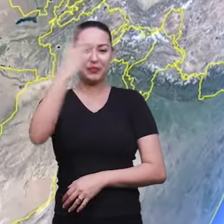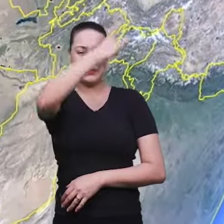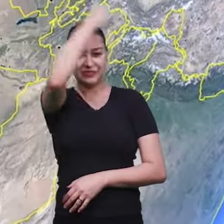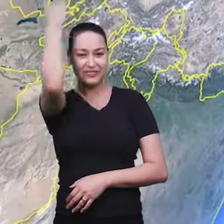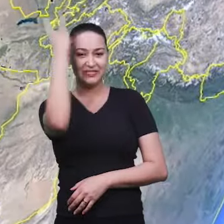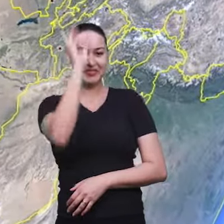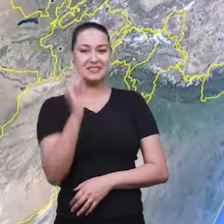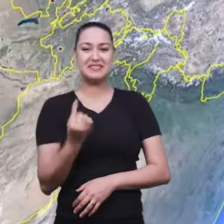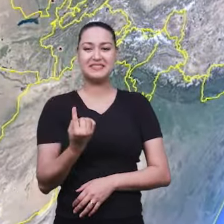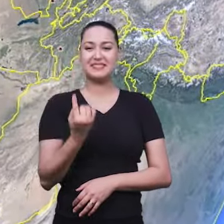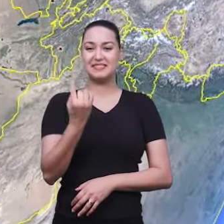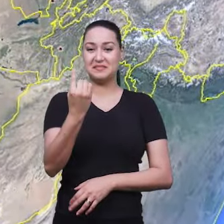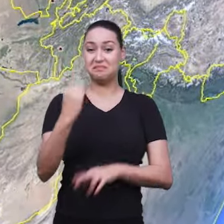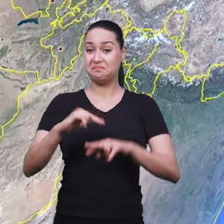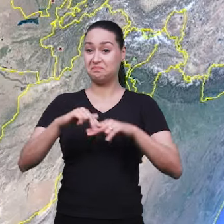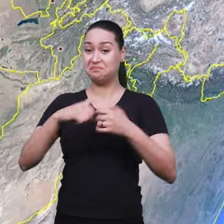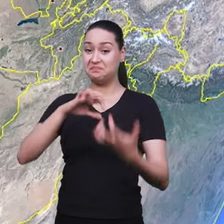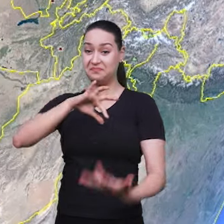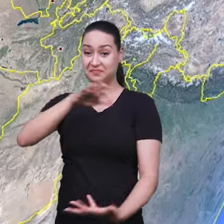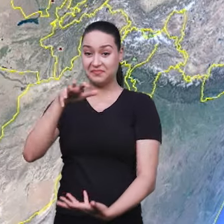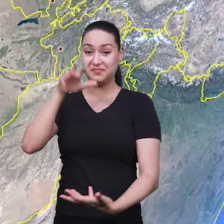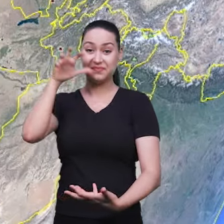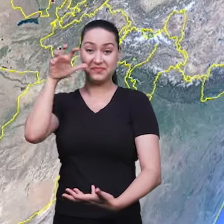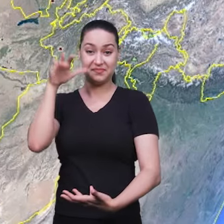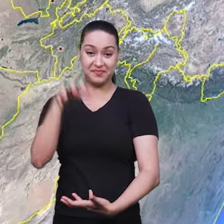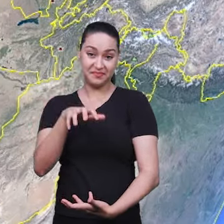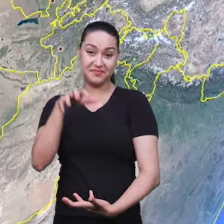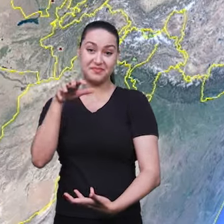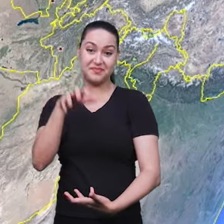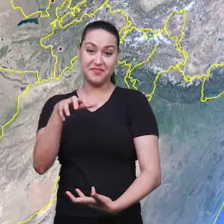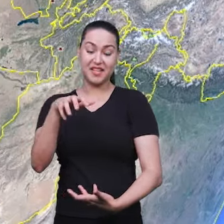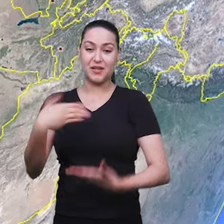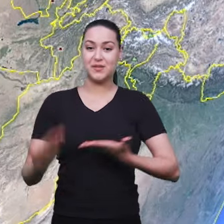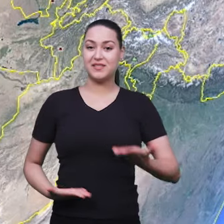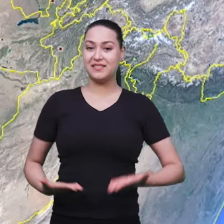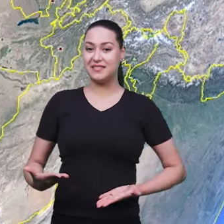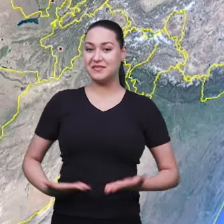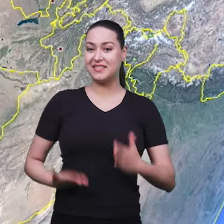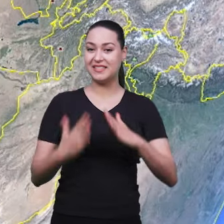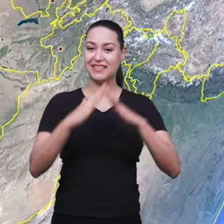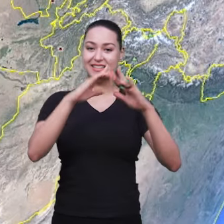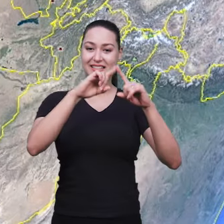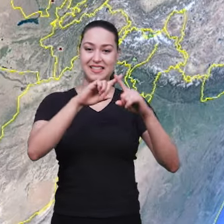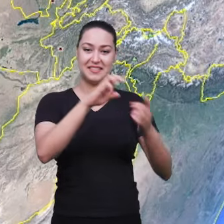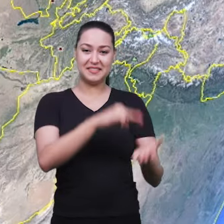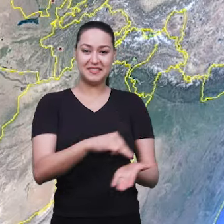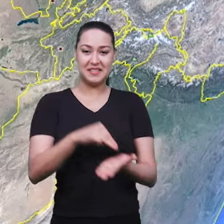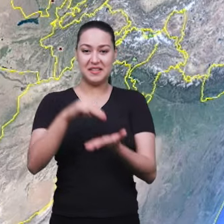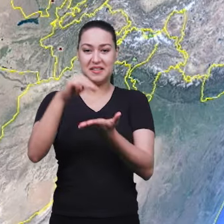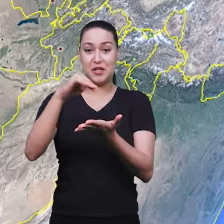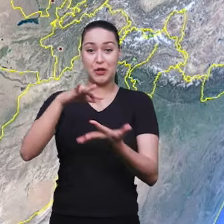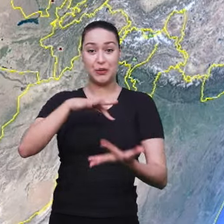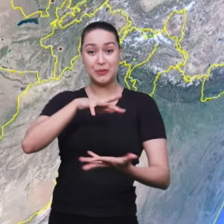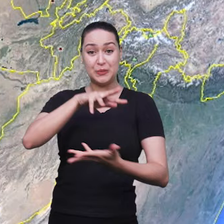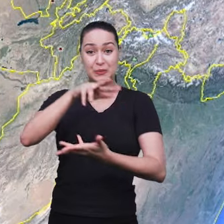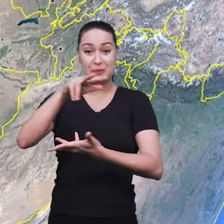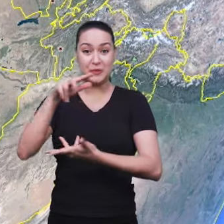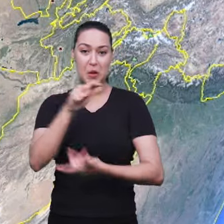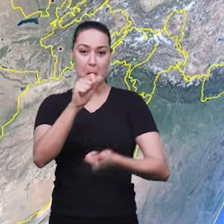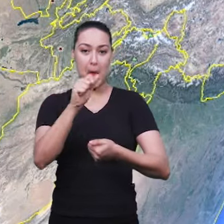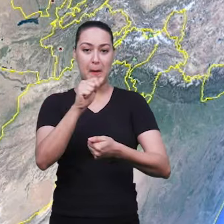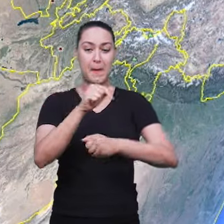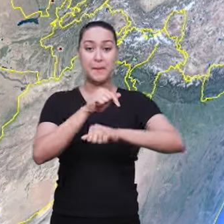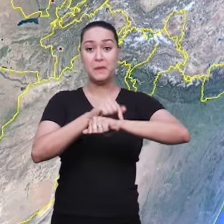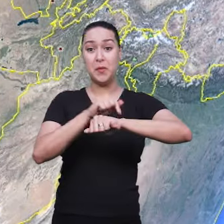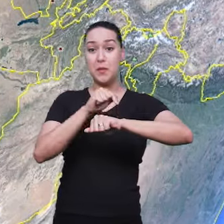espírito. Através do sistema de transmissão, os membros da Igreja Cristã Maranata de todo o planeta vivem